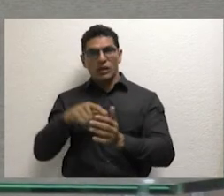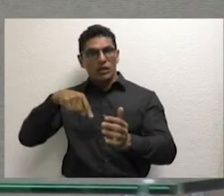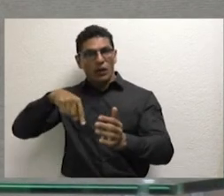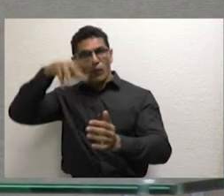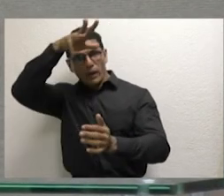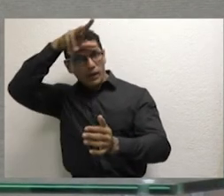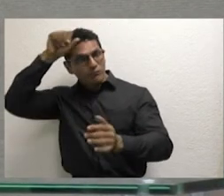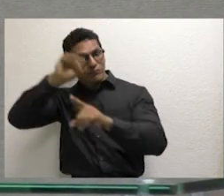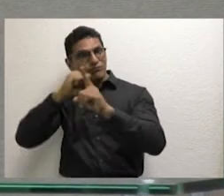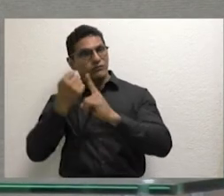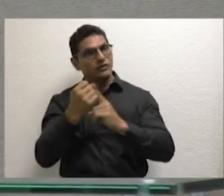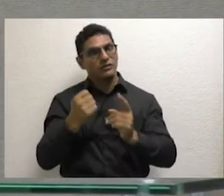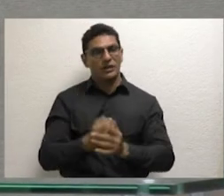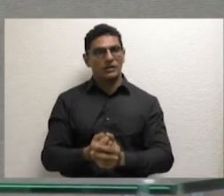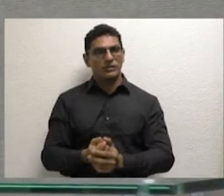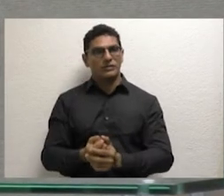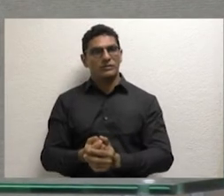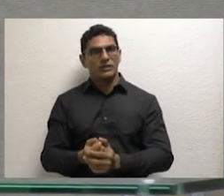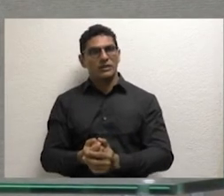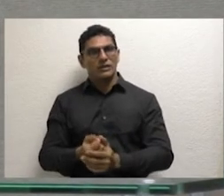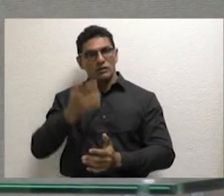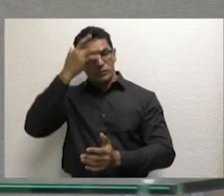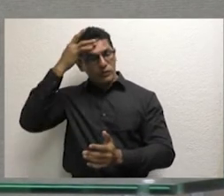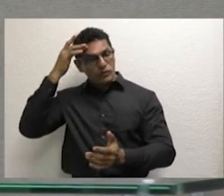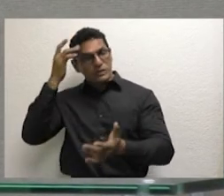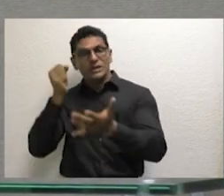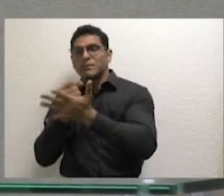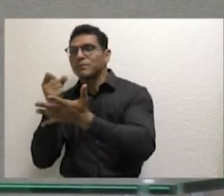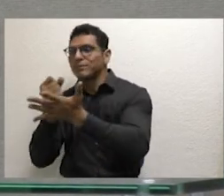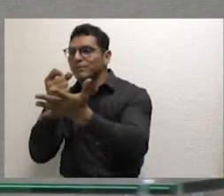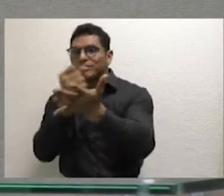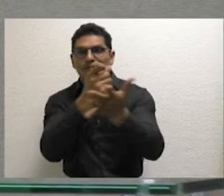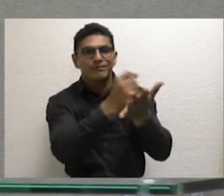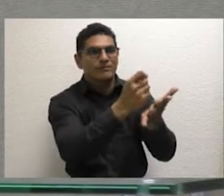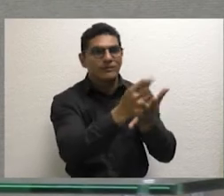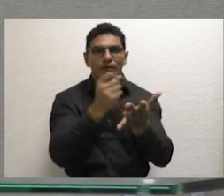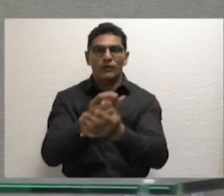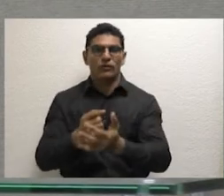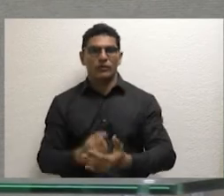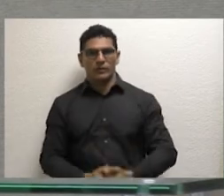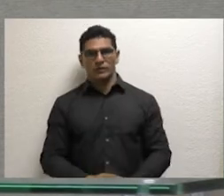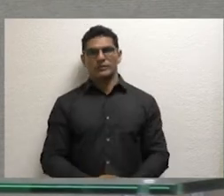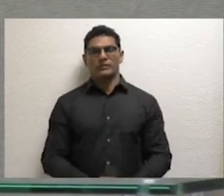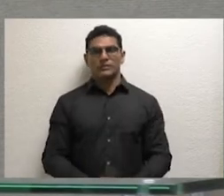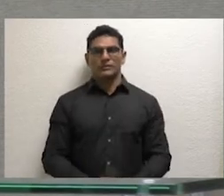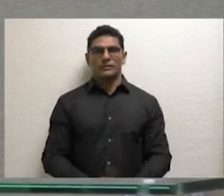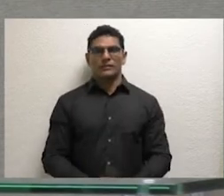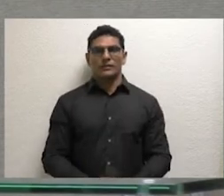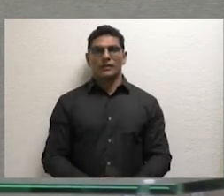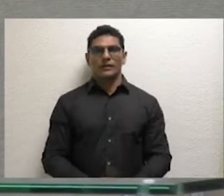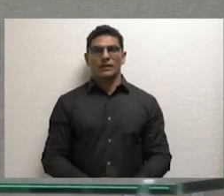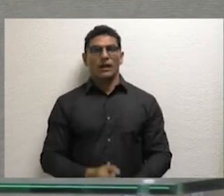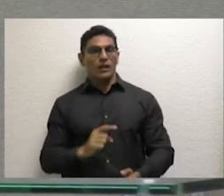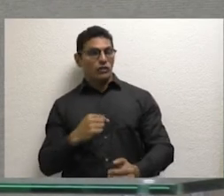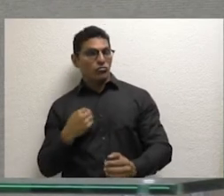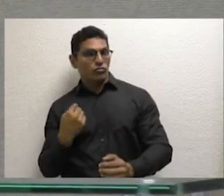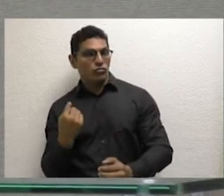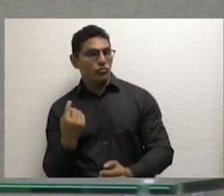são os consumidores nós somos beneficiários na medida em que